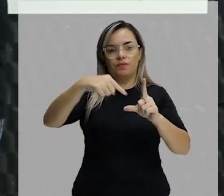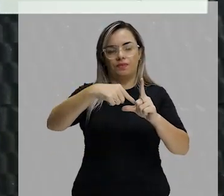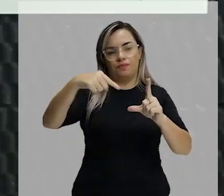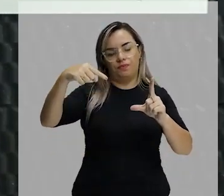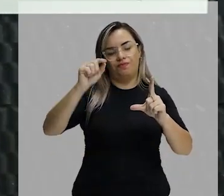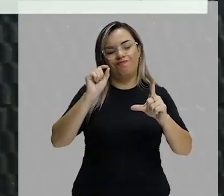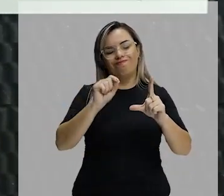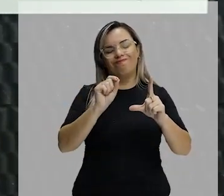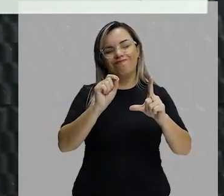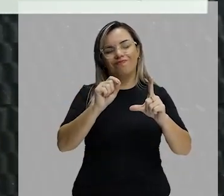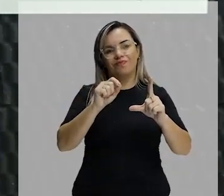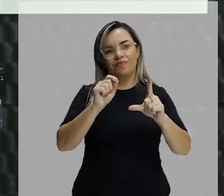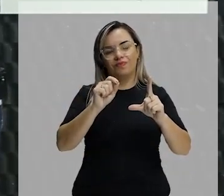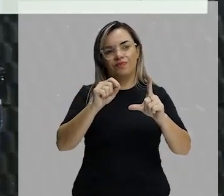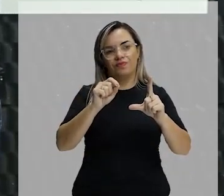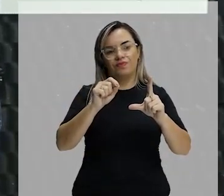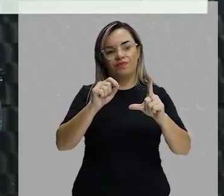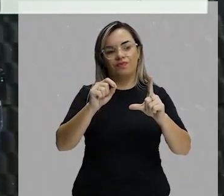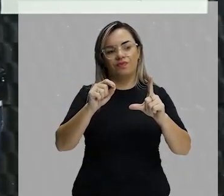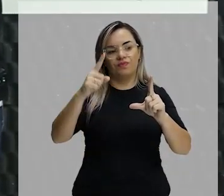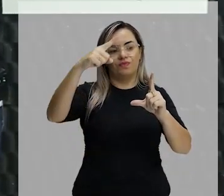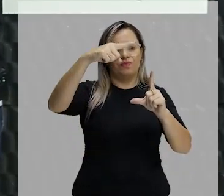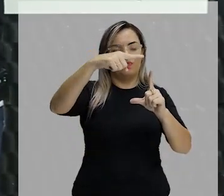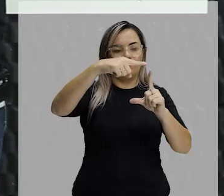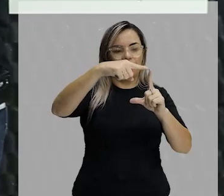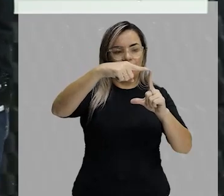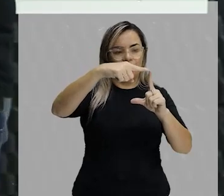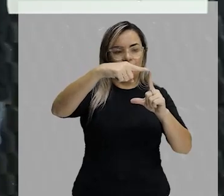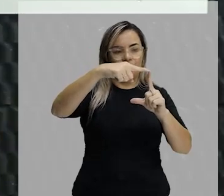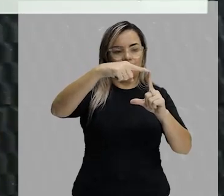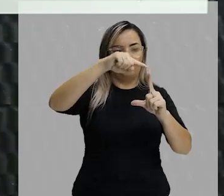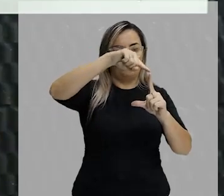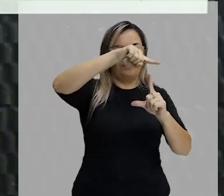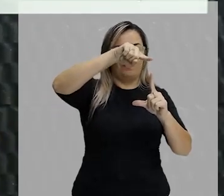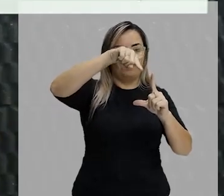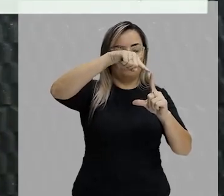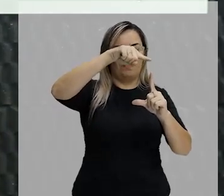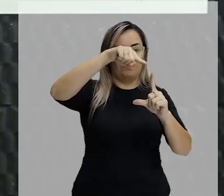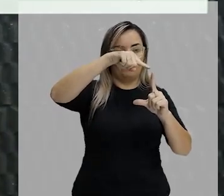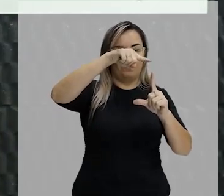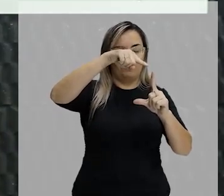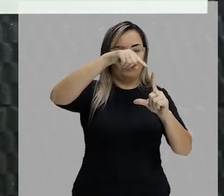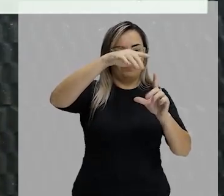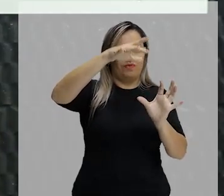um segmento que vai de um vértice a seu vértice oposto. Por exemplo, aqui eu tenho um